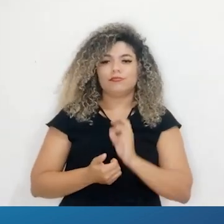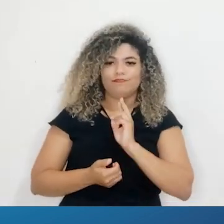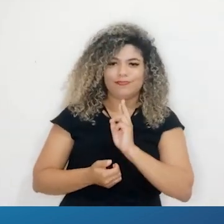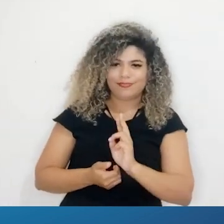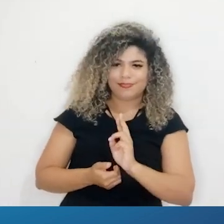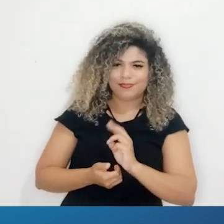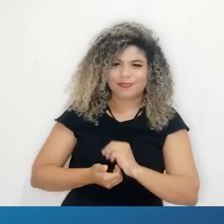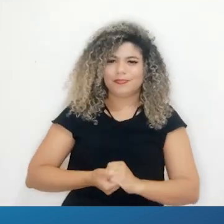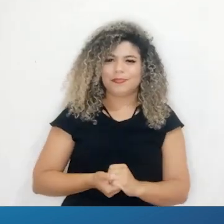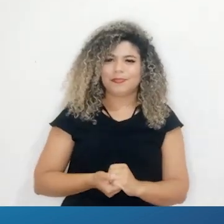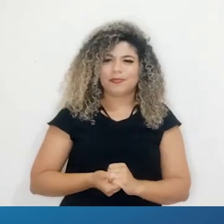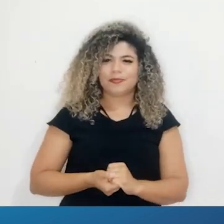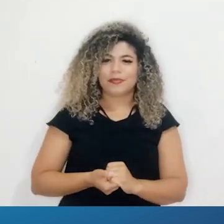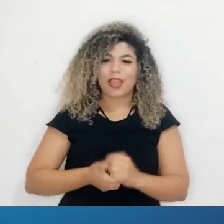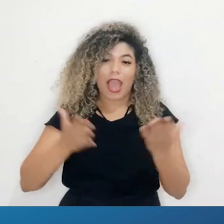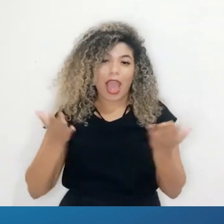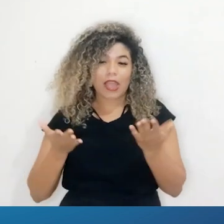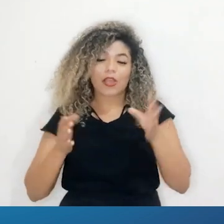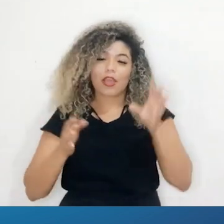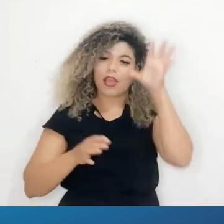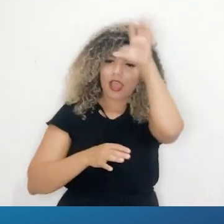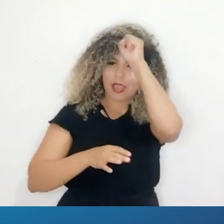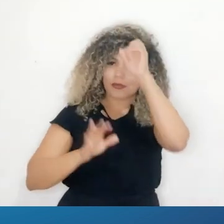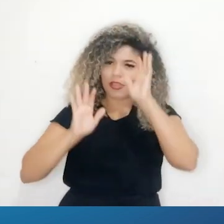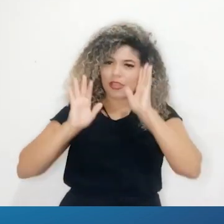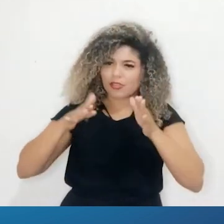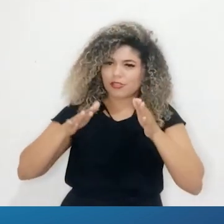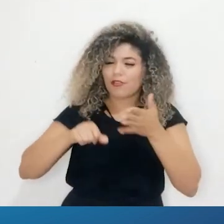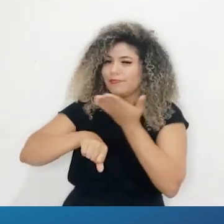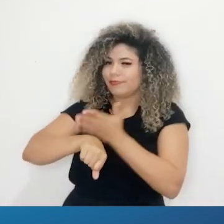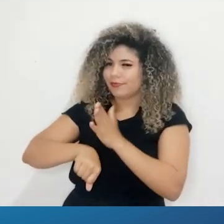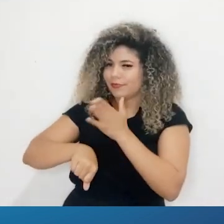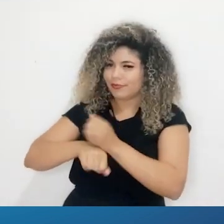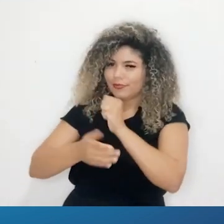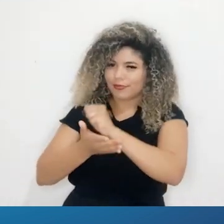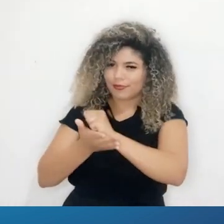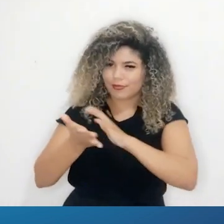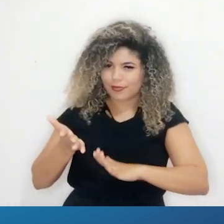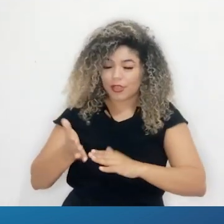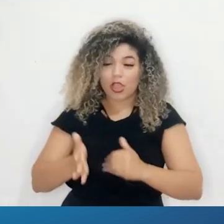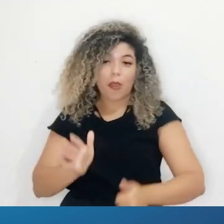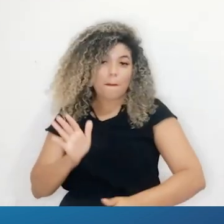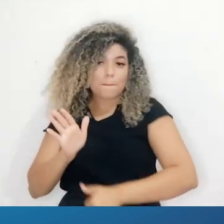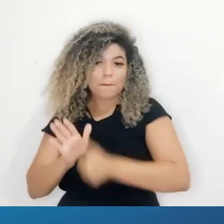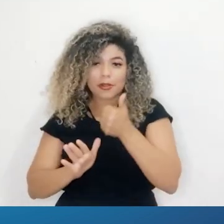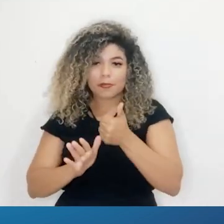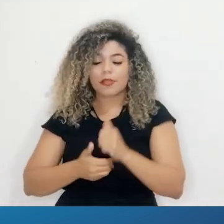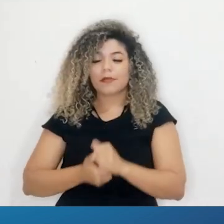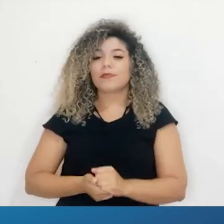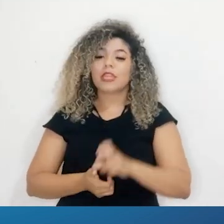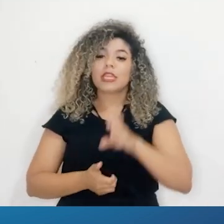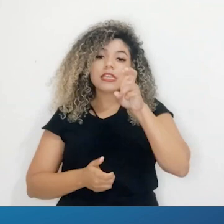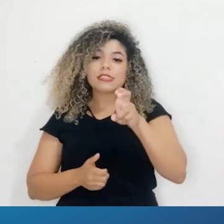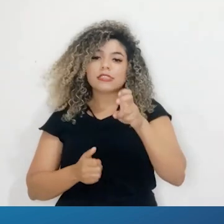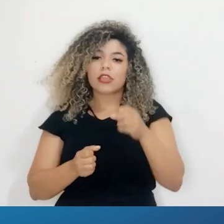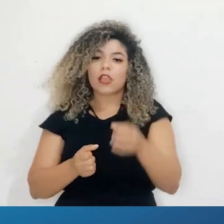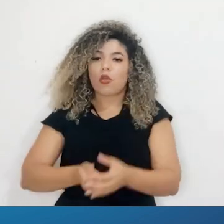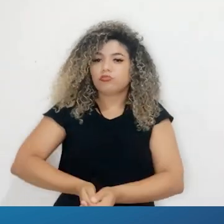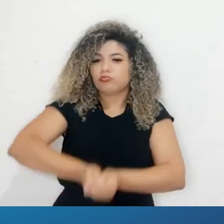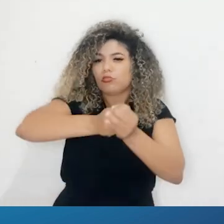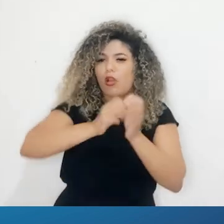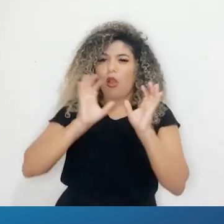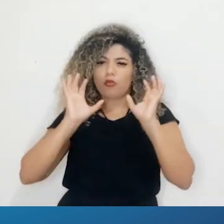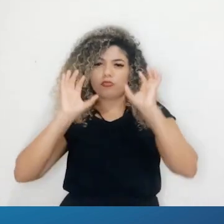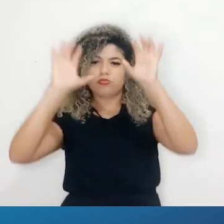time vamos aplicar agora que aprendemos dentro dos exercícios exercício 1 em cinco partidas de voleibol